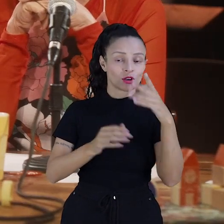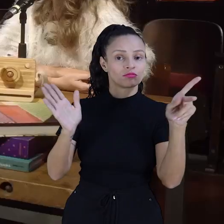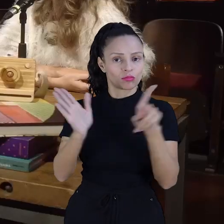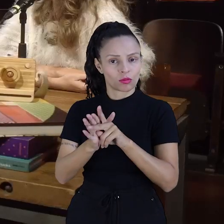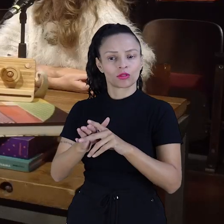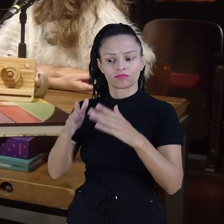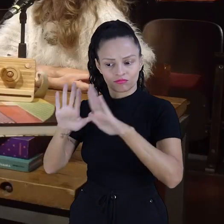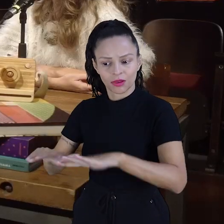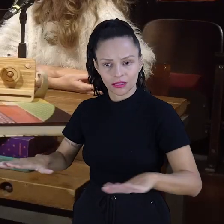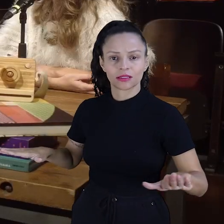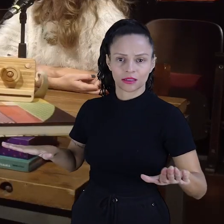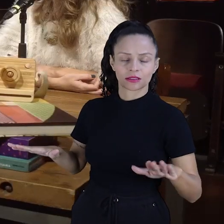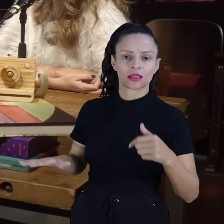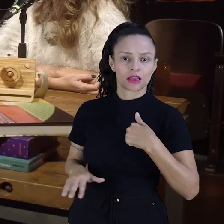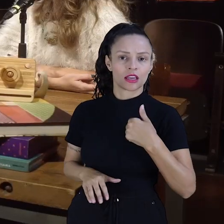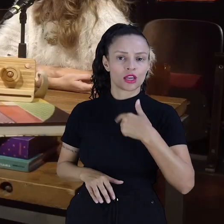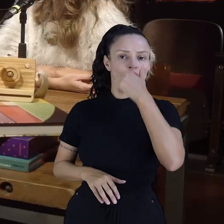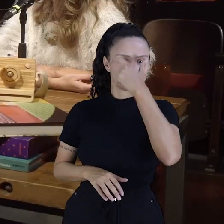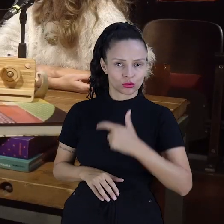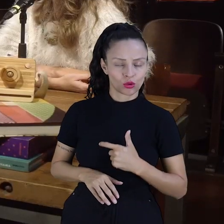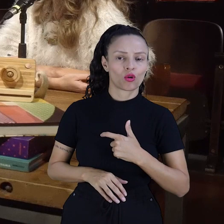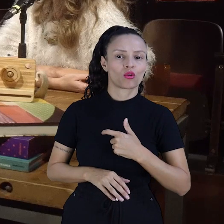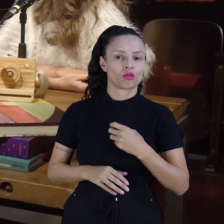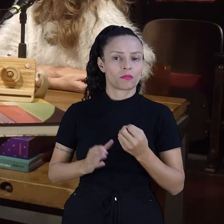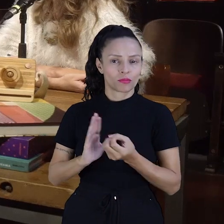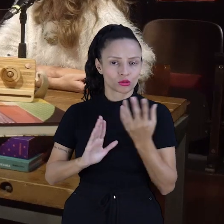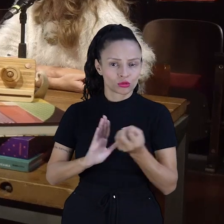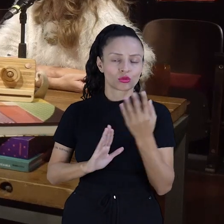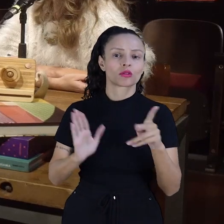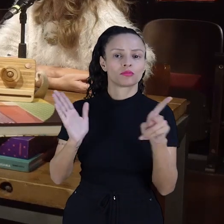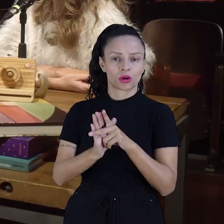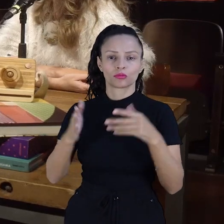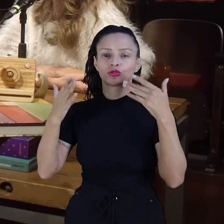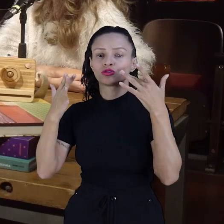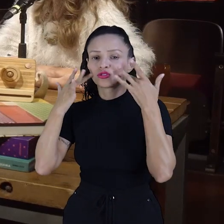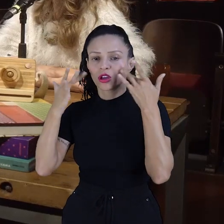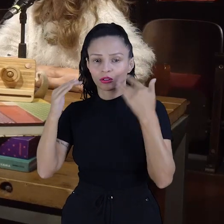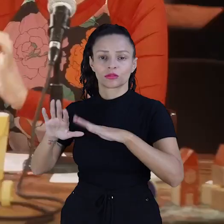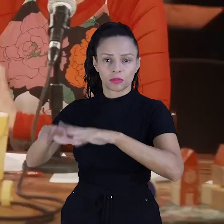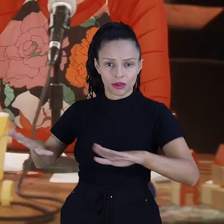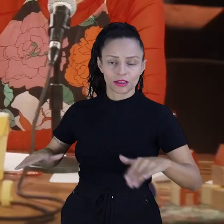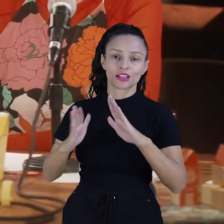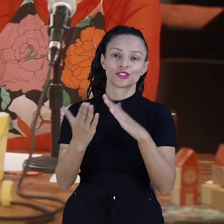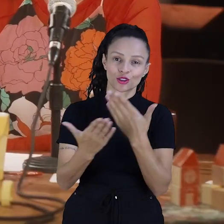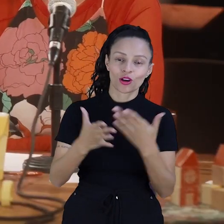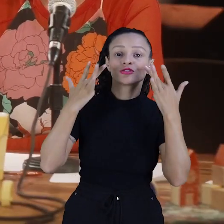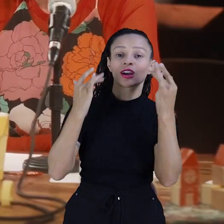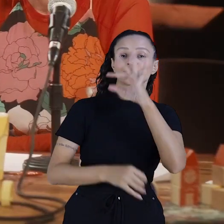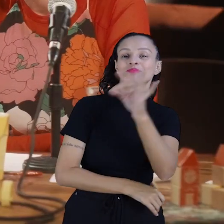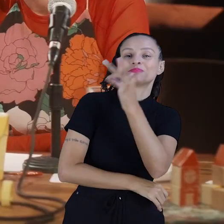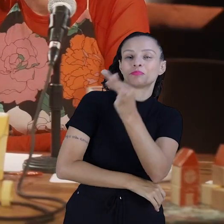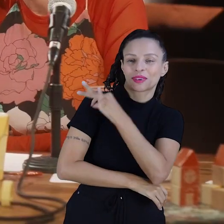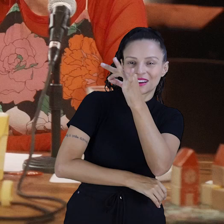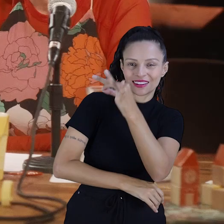aconteceu para crianças, né? Eu sou um produto de teatro para crianças, né? A escola e o